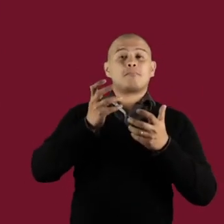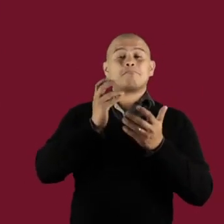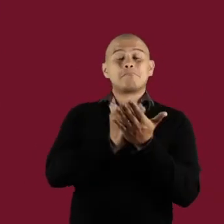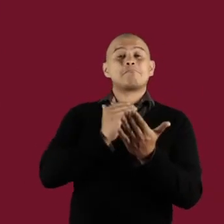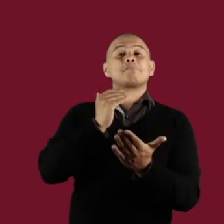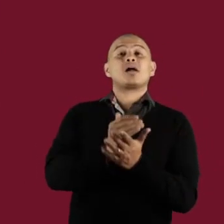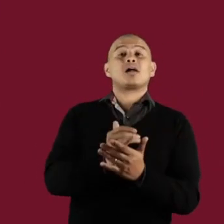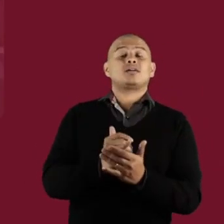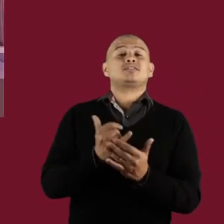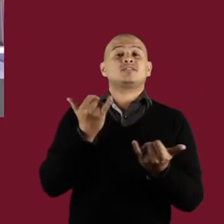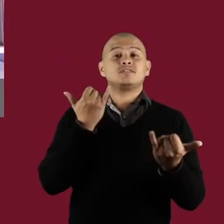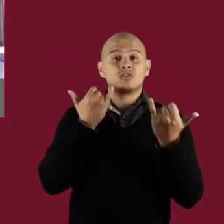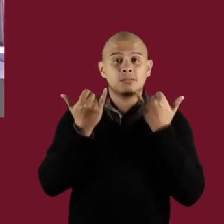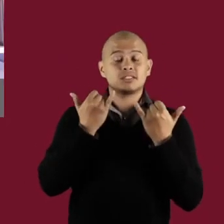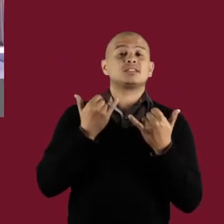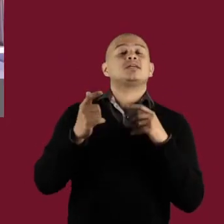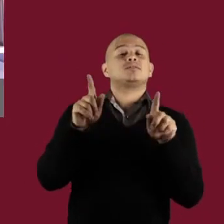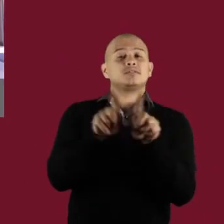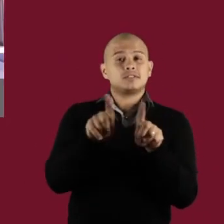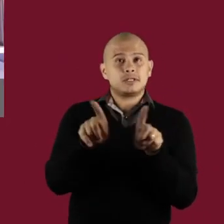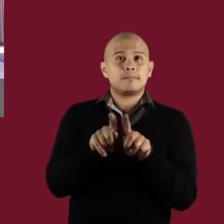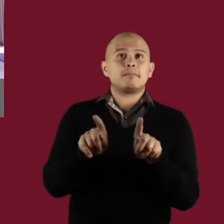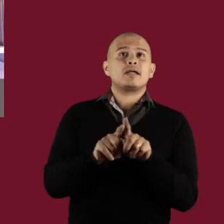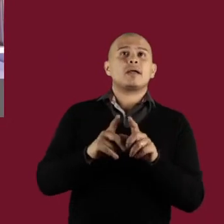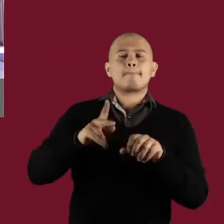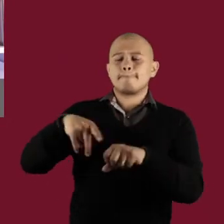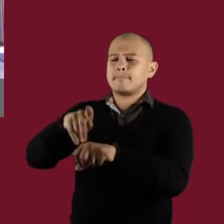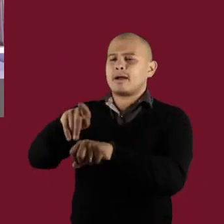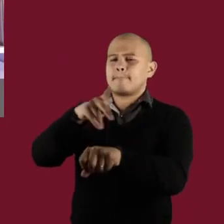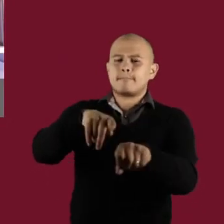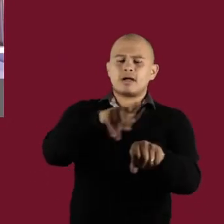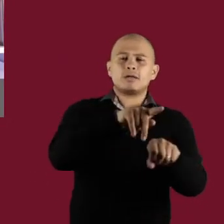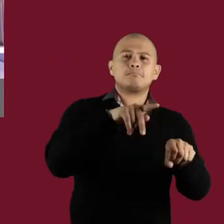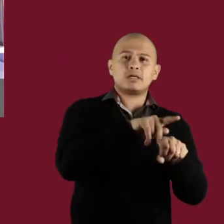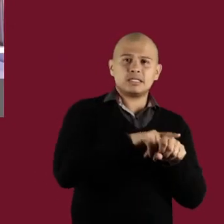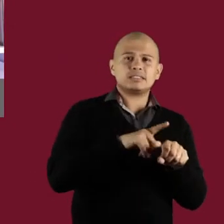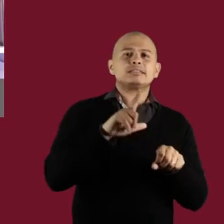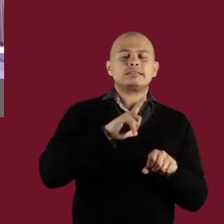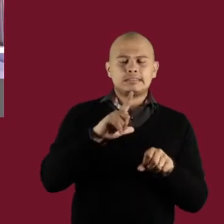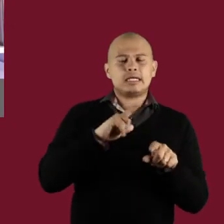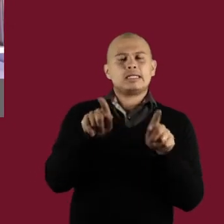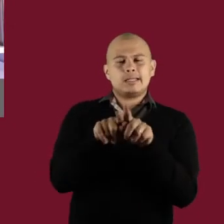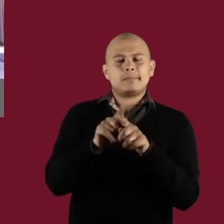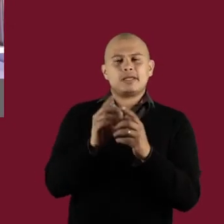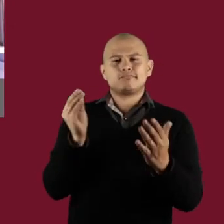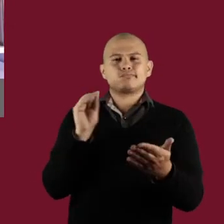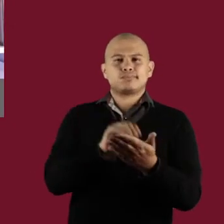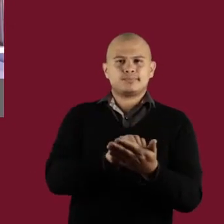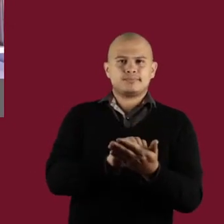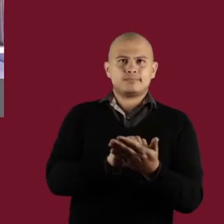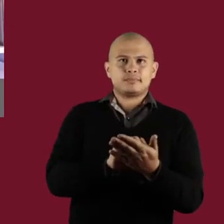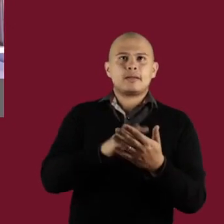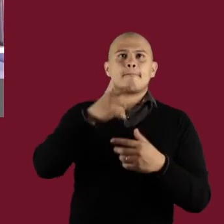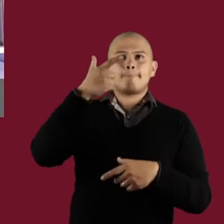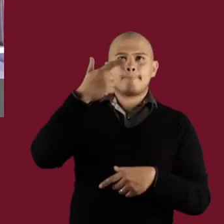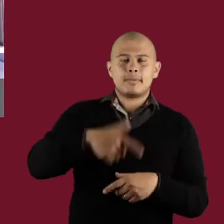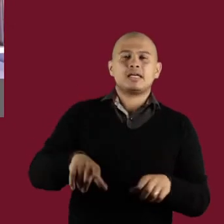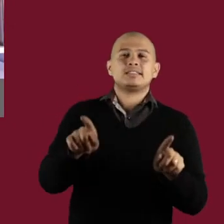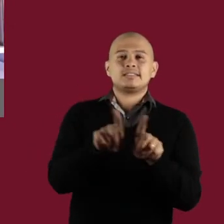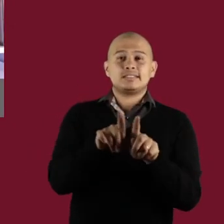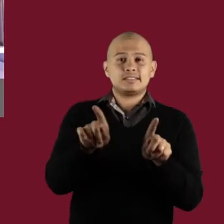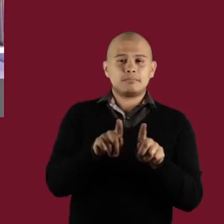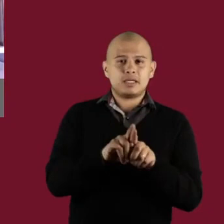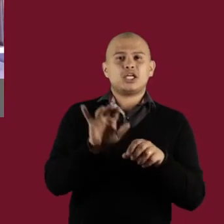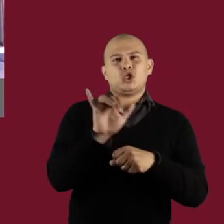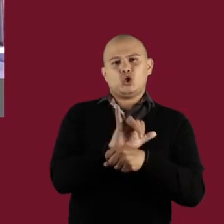de países com tropas, incluindo lusófonos, encontramos tanto na nossa página como no nosso canal do